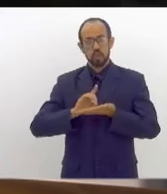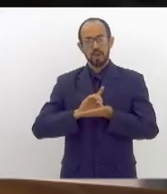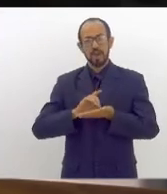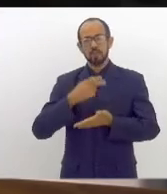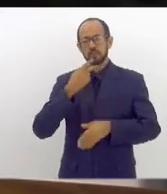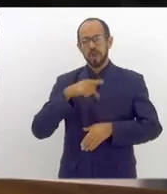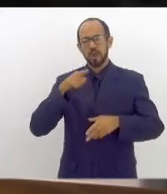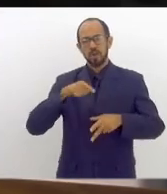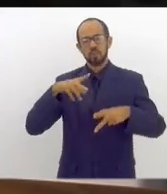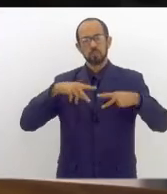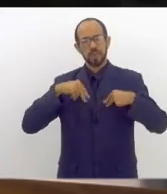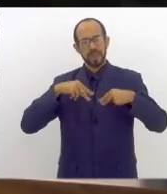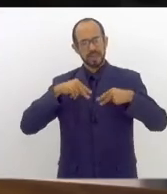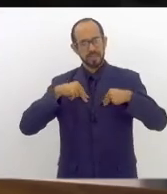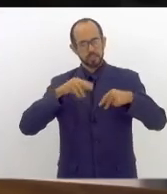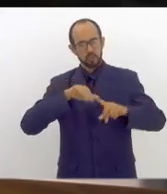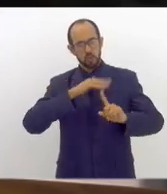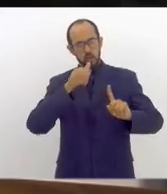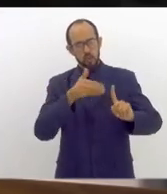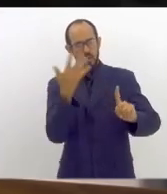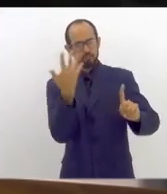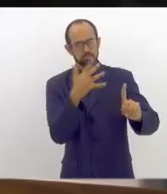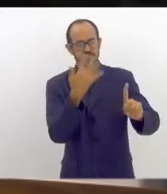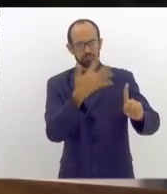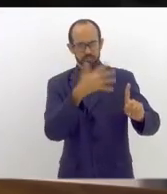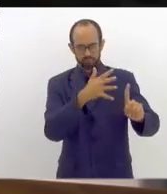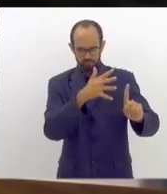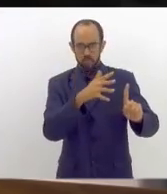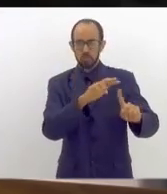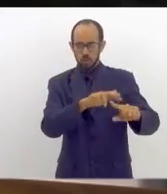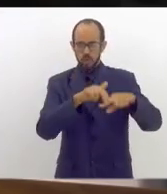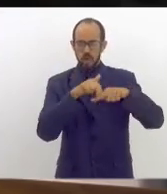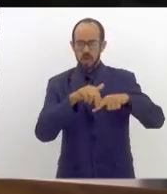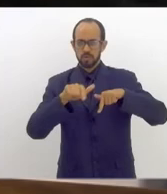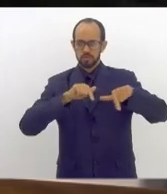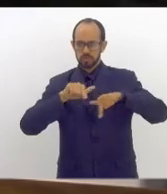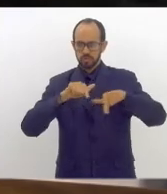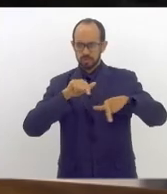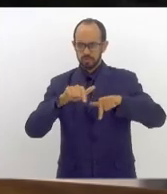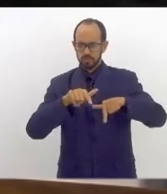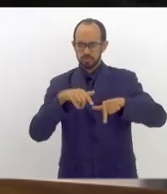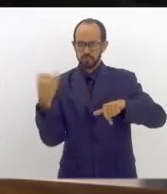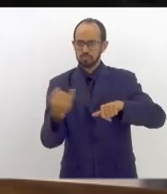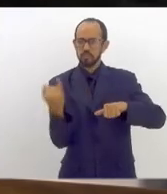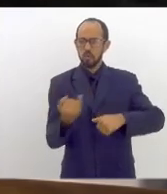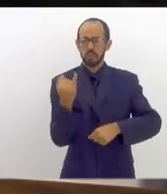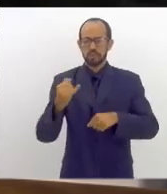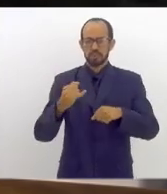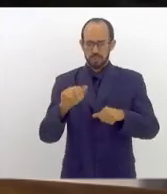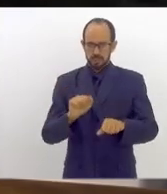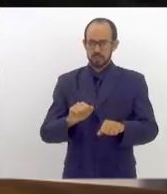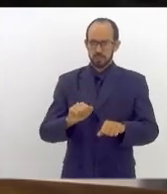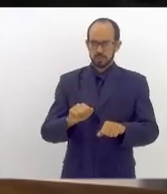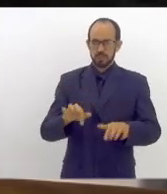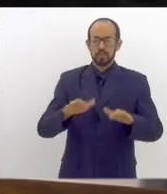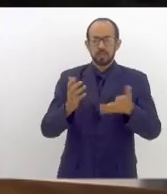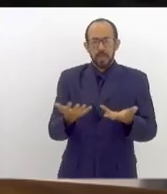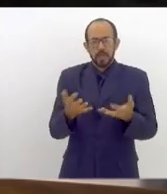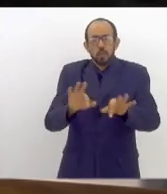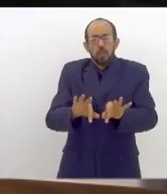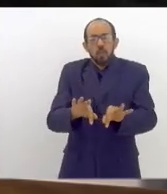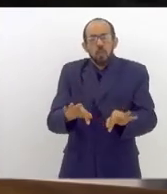é merecedor de honras Louvores e Recompensas por serviços relevantes prestados quero humildemente